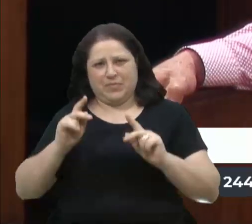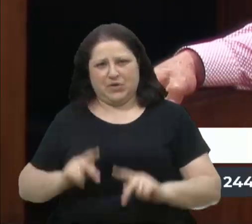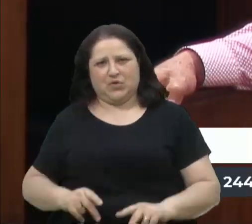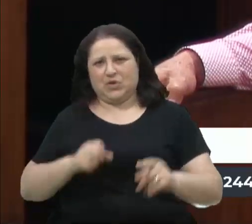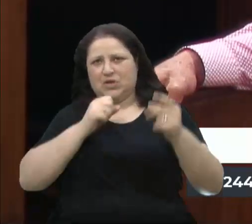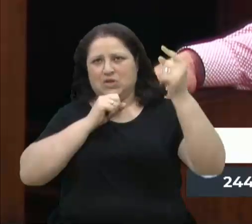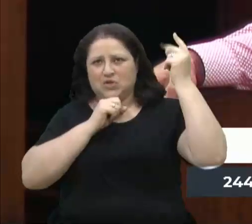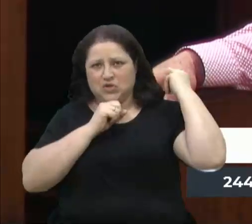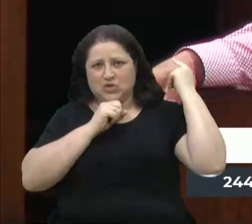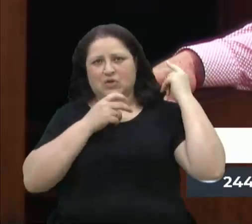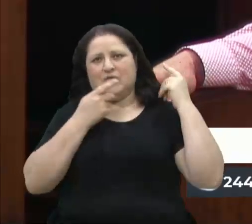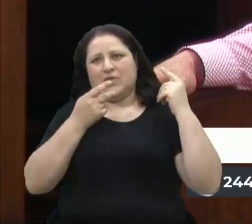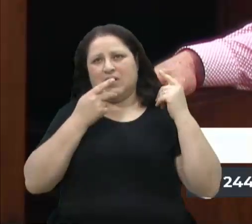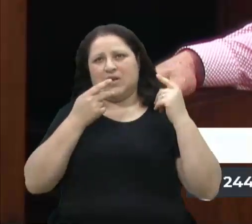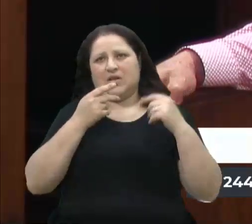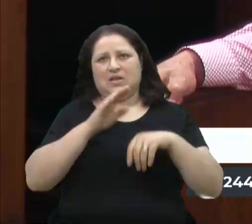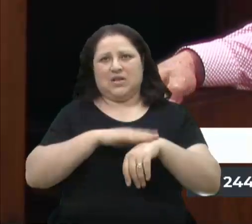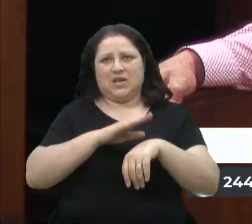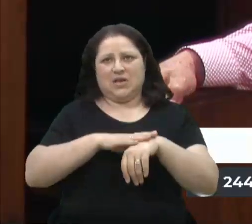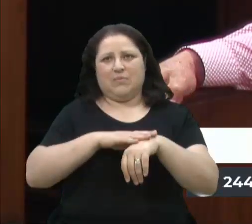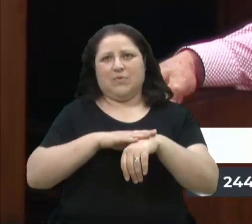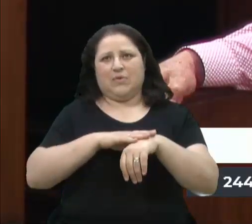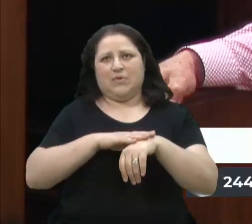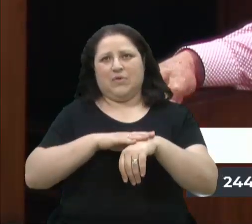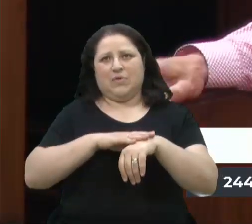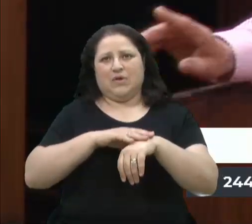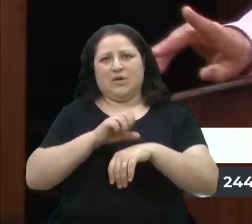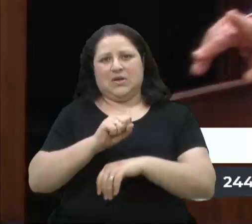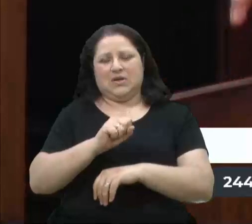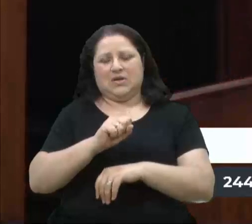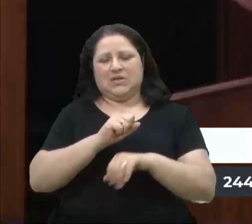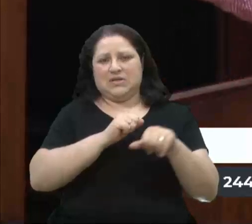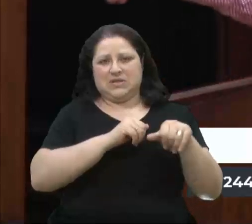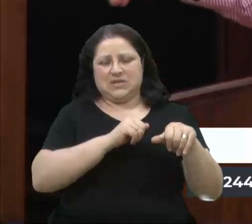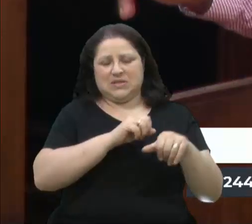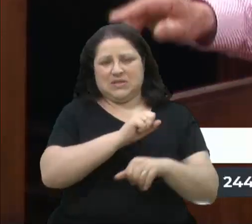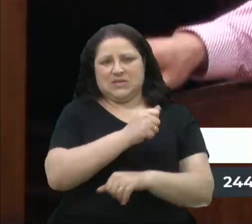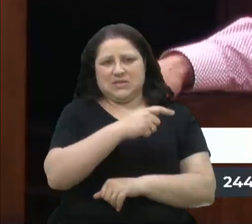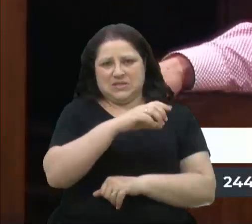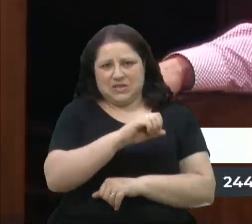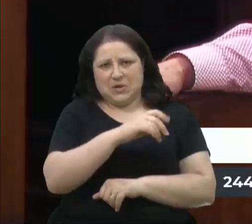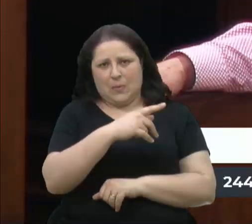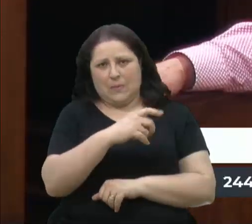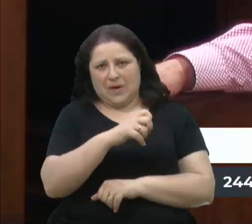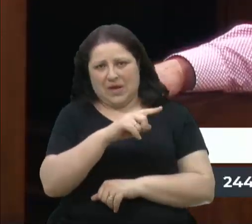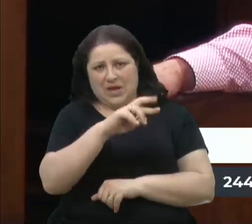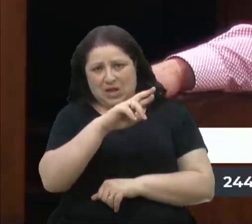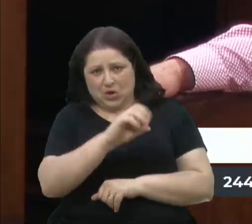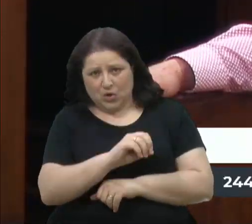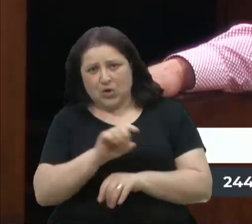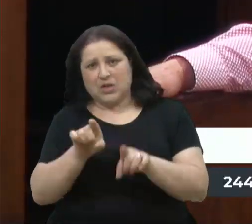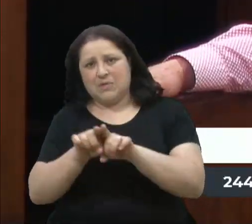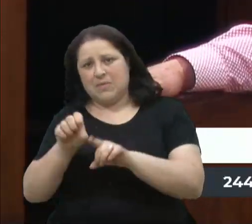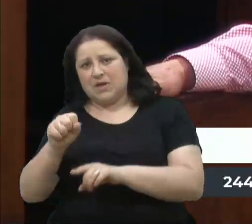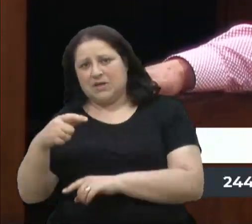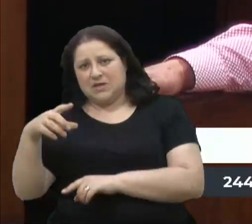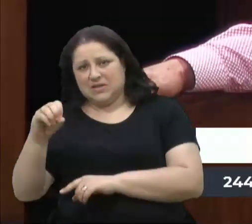Pedro em abundância e São Miguel em setembro, logo ali na frente vai faltar, nas